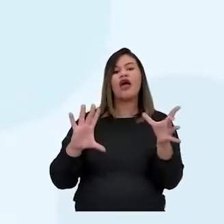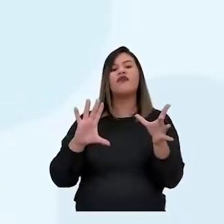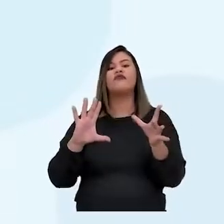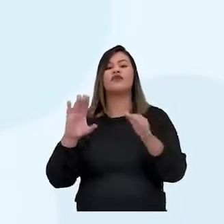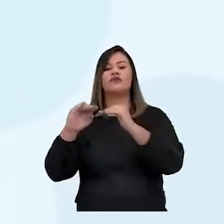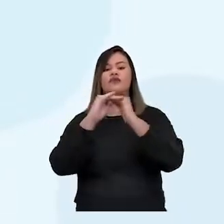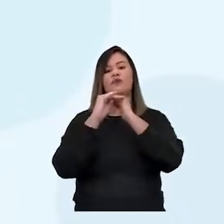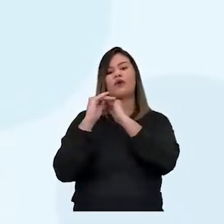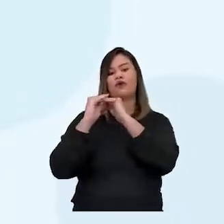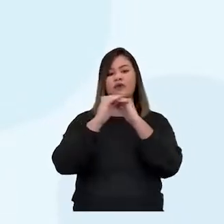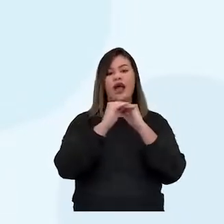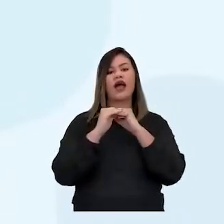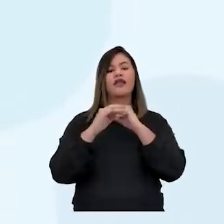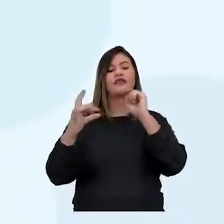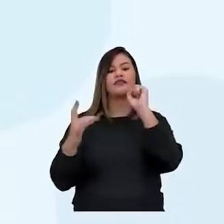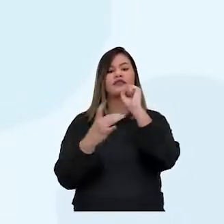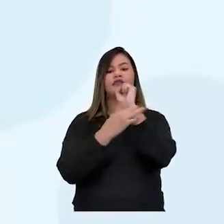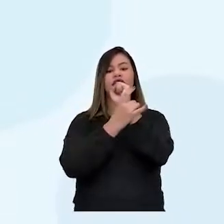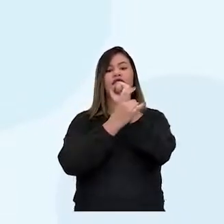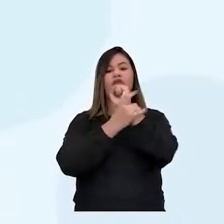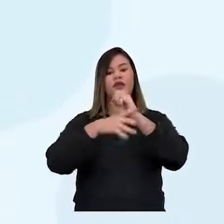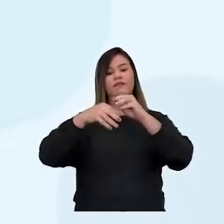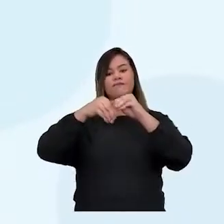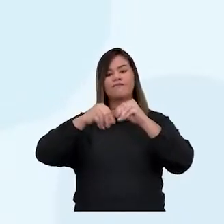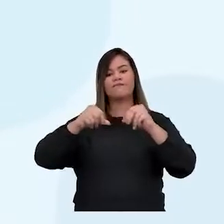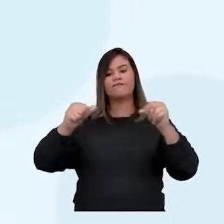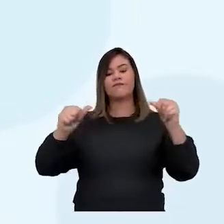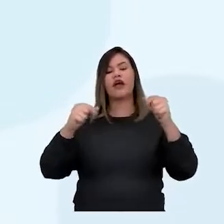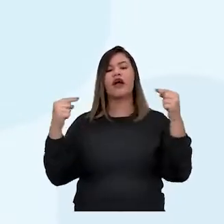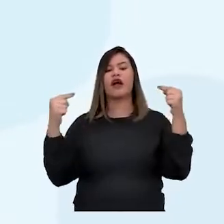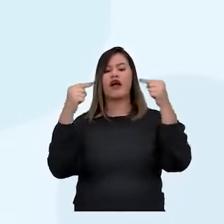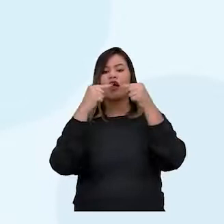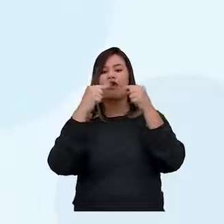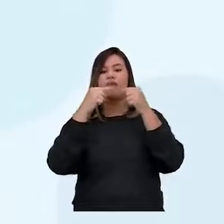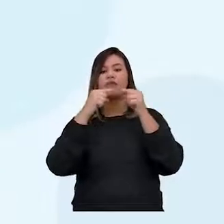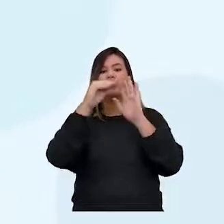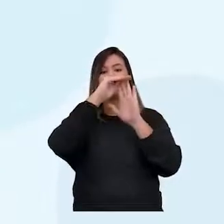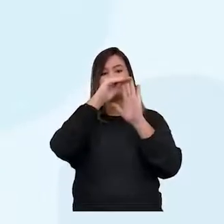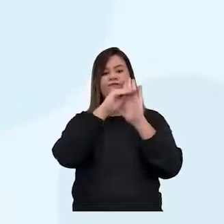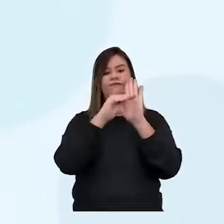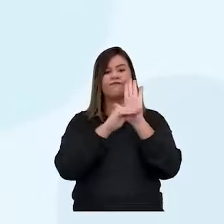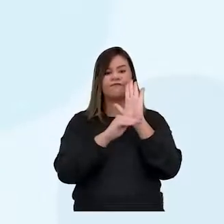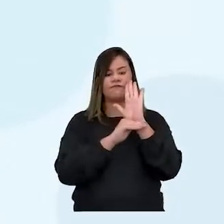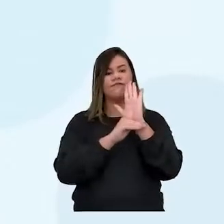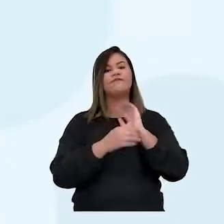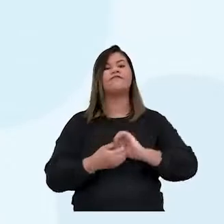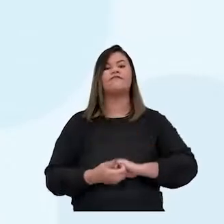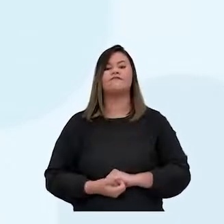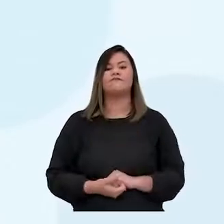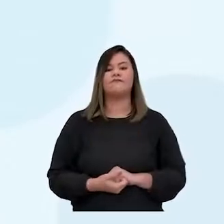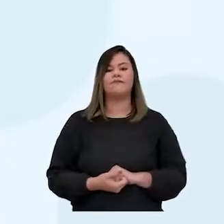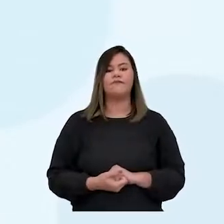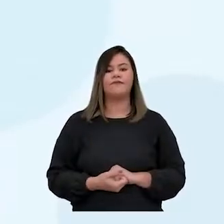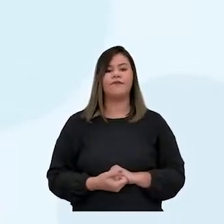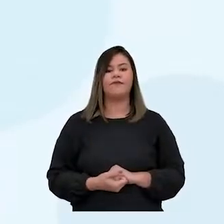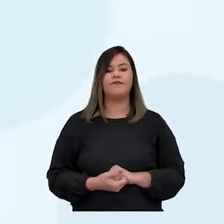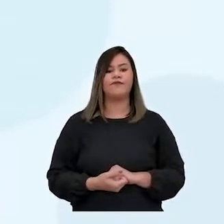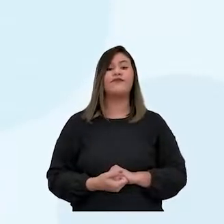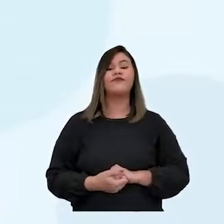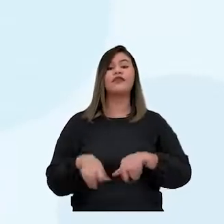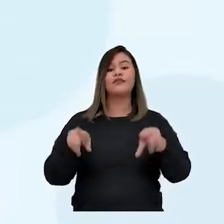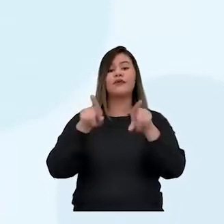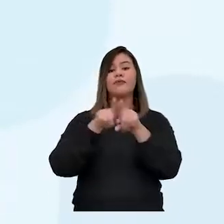igualdade, à segurança e à propriedade, nos termos seguintes. São